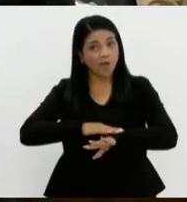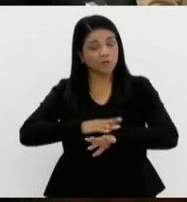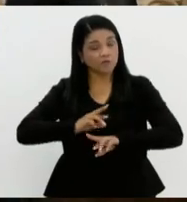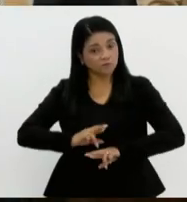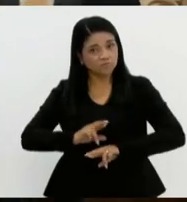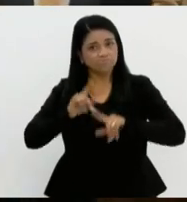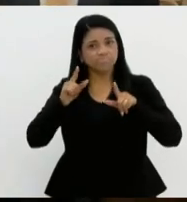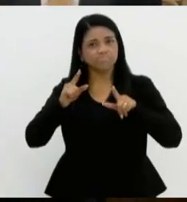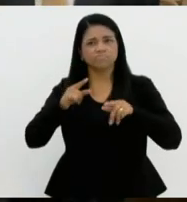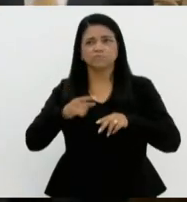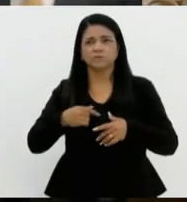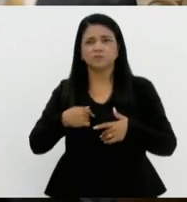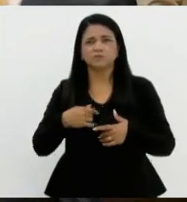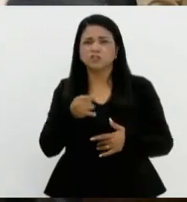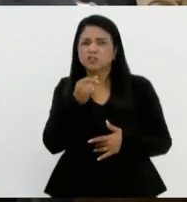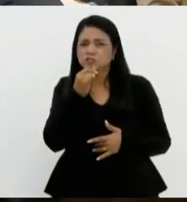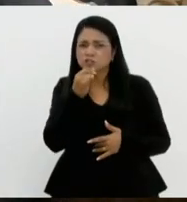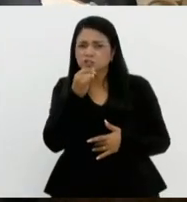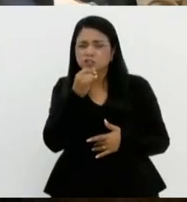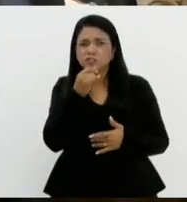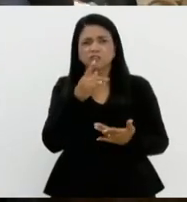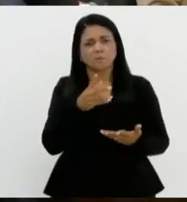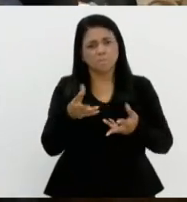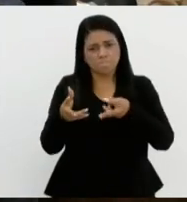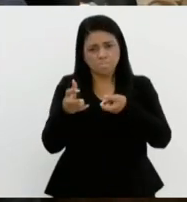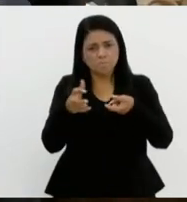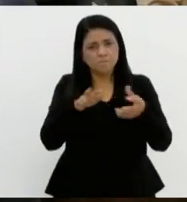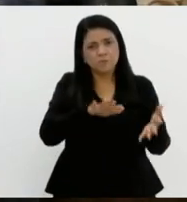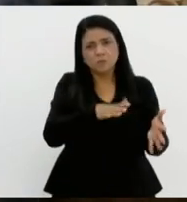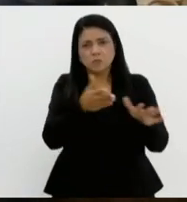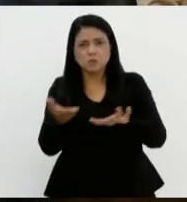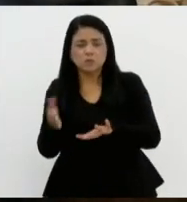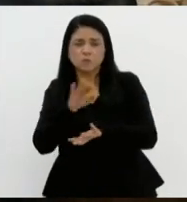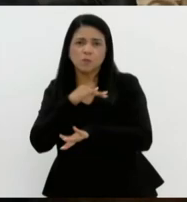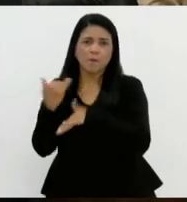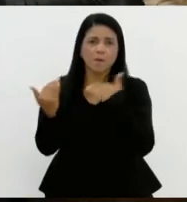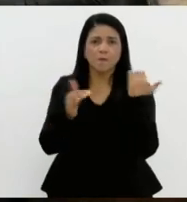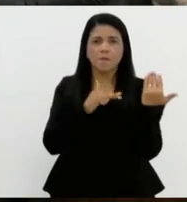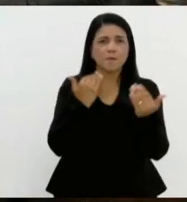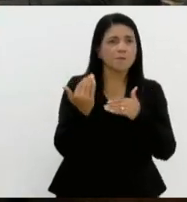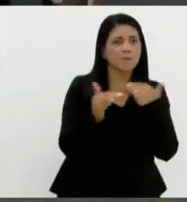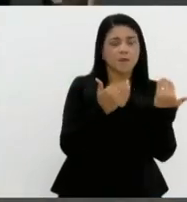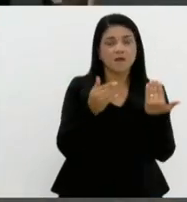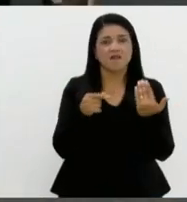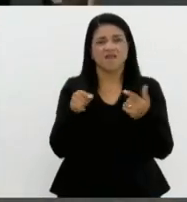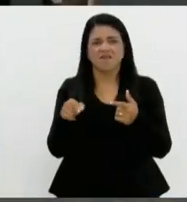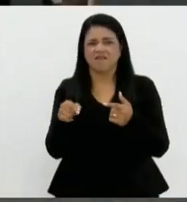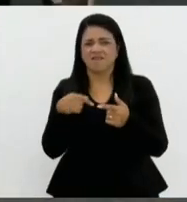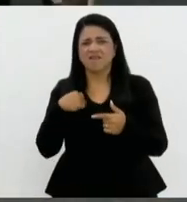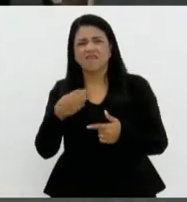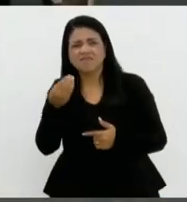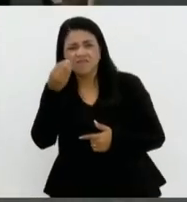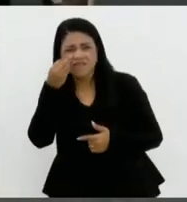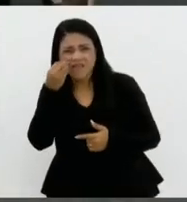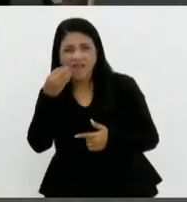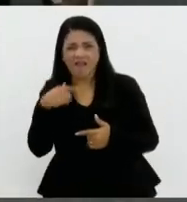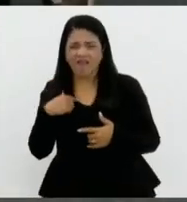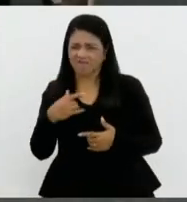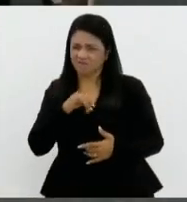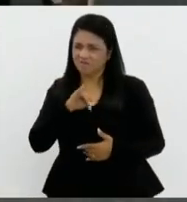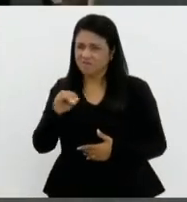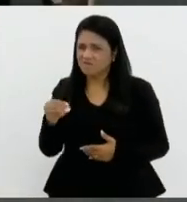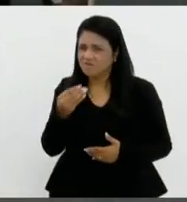vendo tanta gente morrendo todos os dias, é inaceitável. Agora, querer tirar casquinha para cá e para lá no meio de tanta